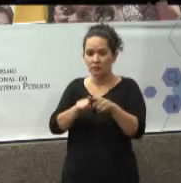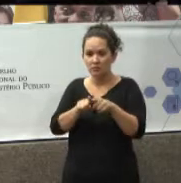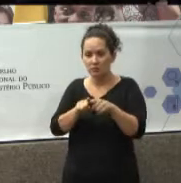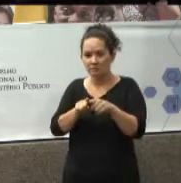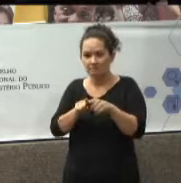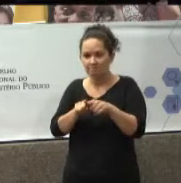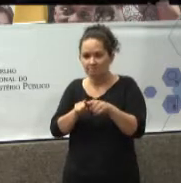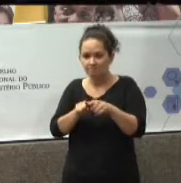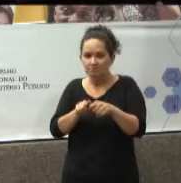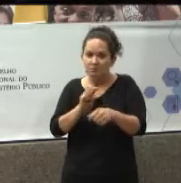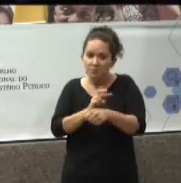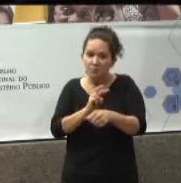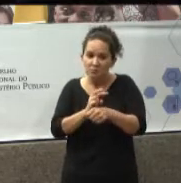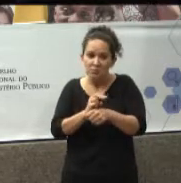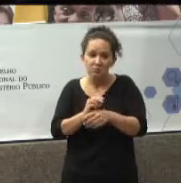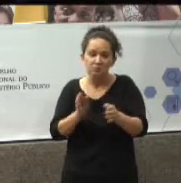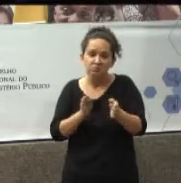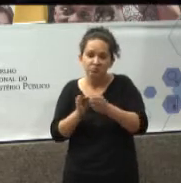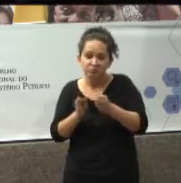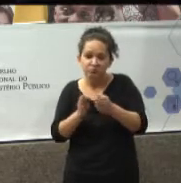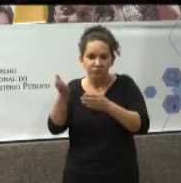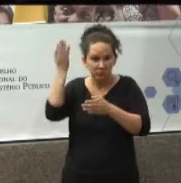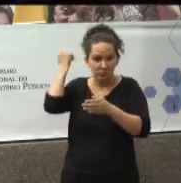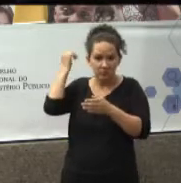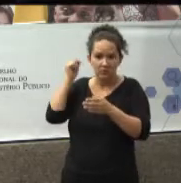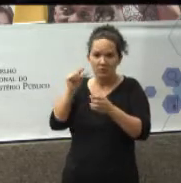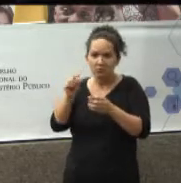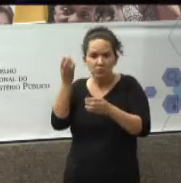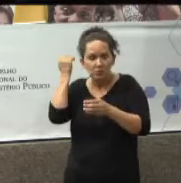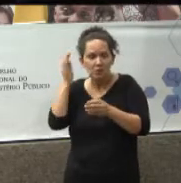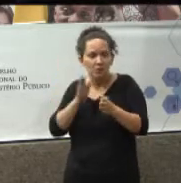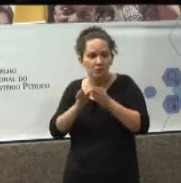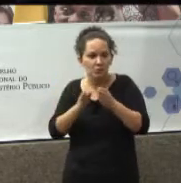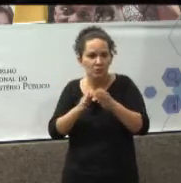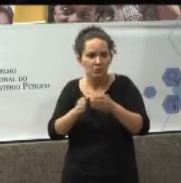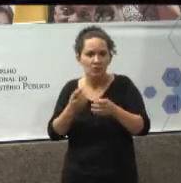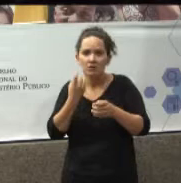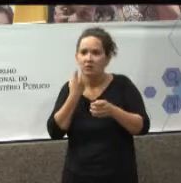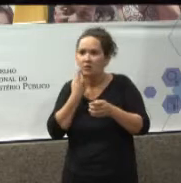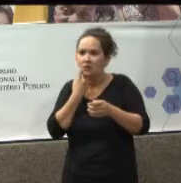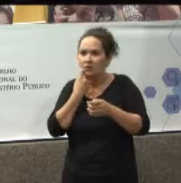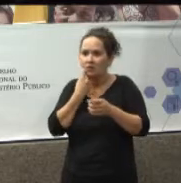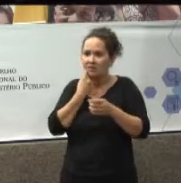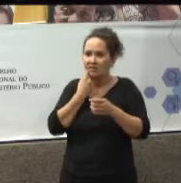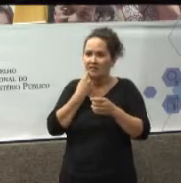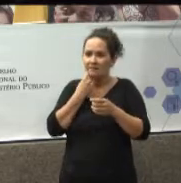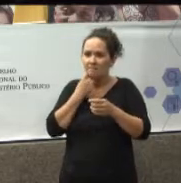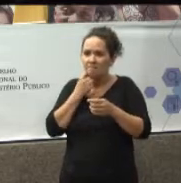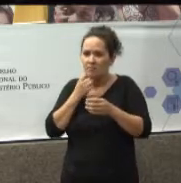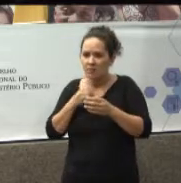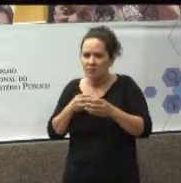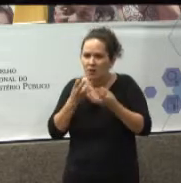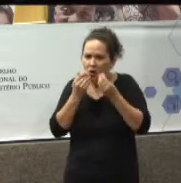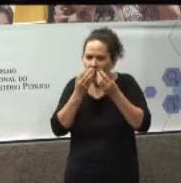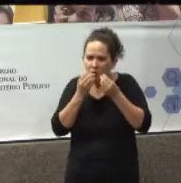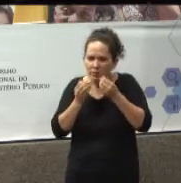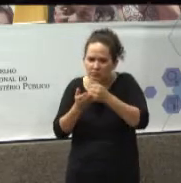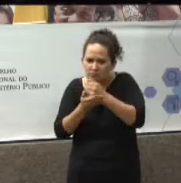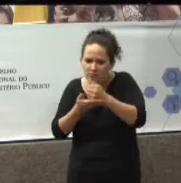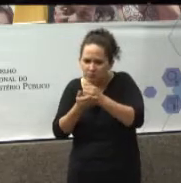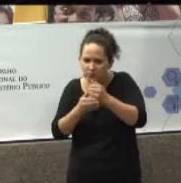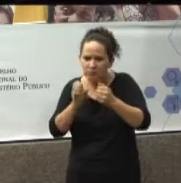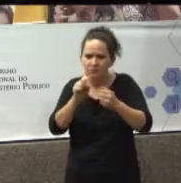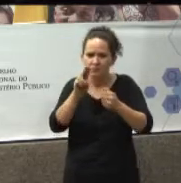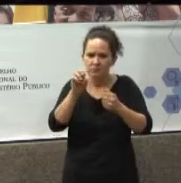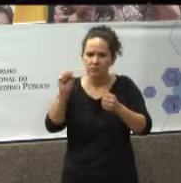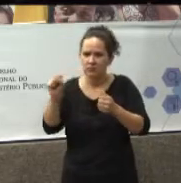culpa até pouco tempo até algum tempo por exemplo na cesta básica do sus que é o renan mil a relação nacional de medicamentos